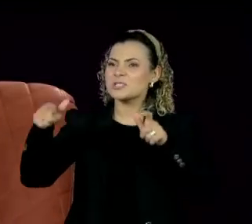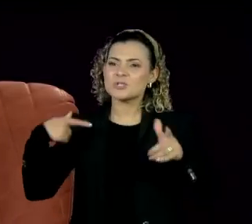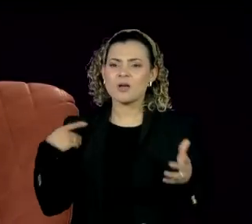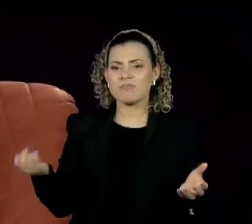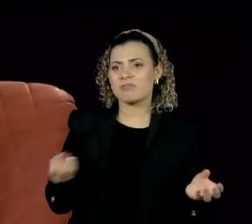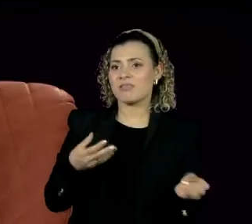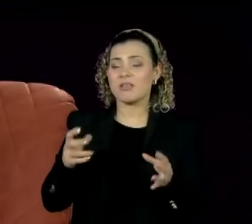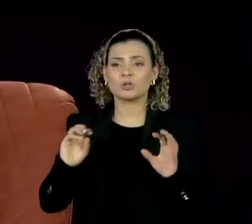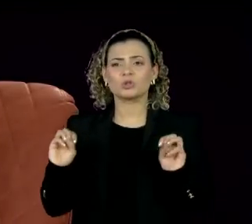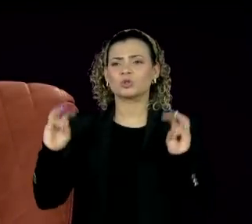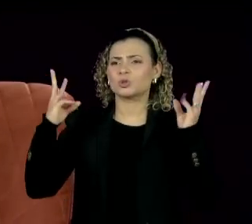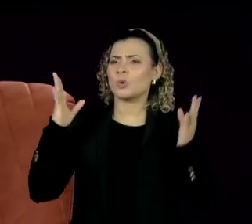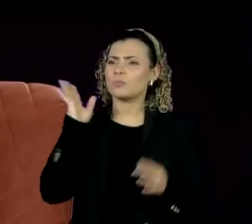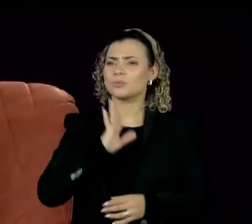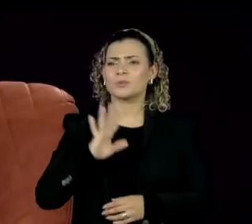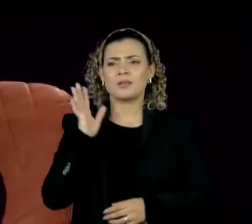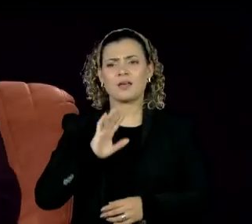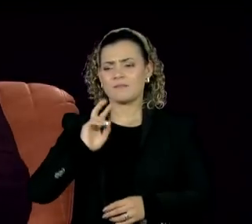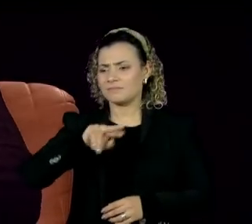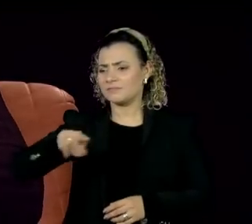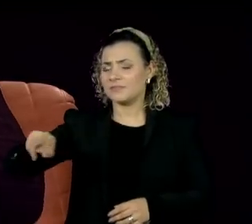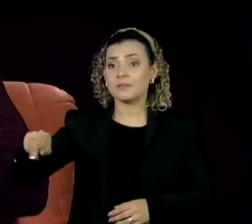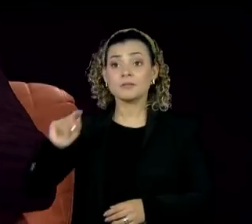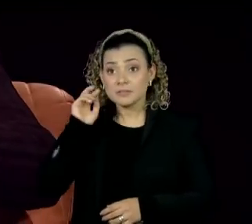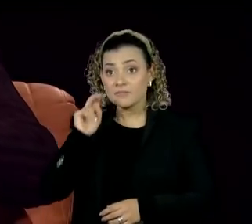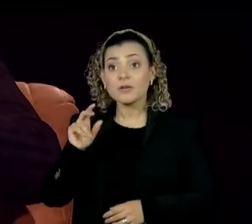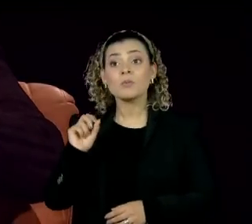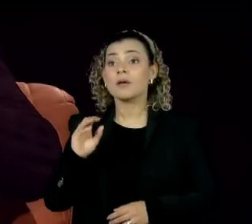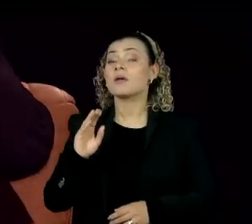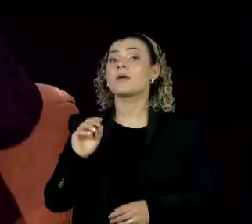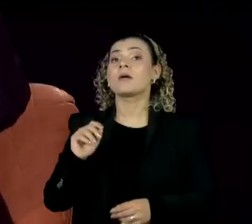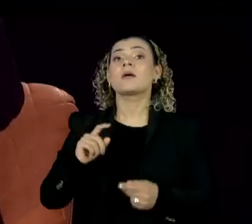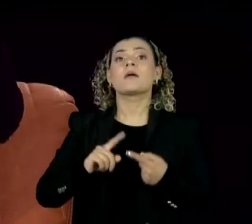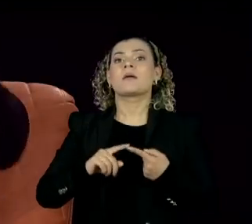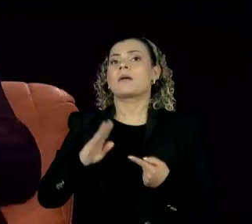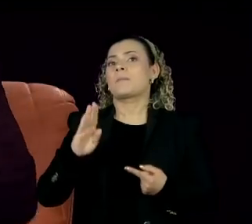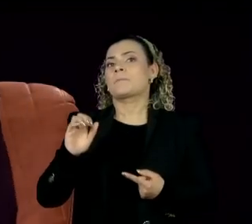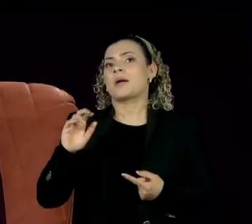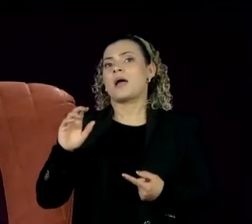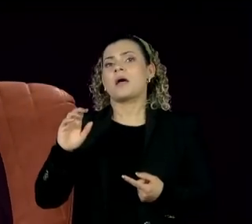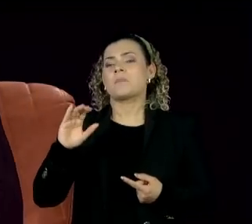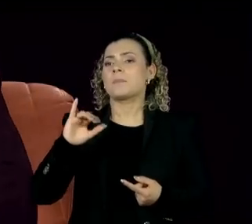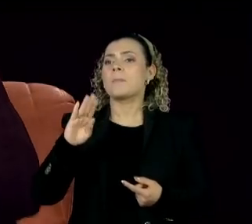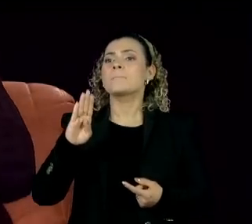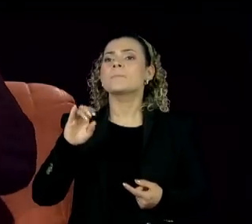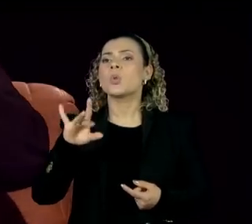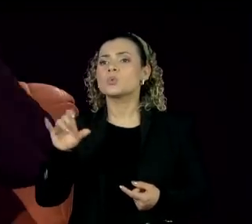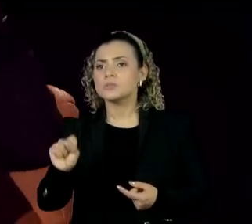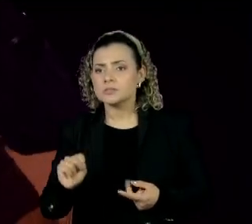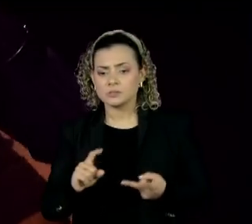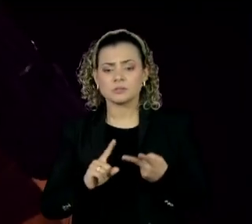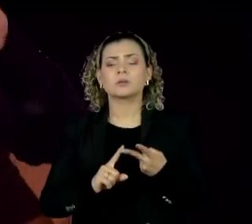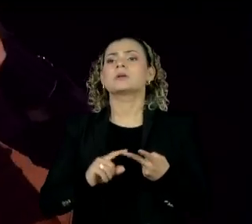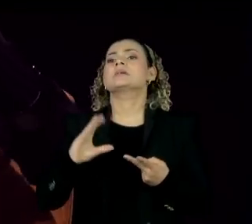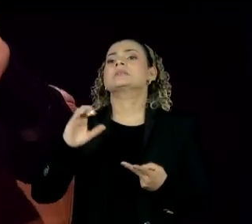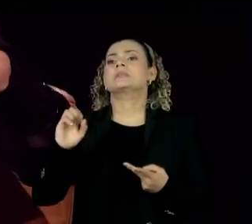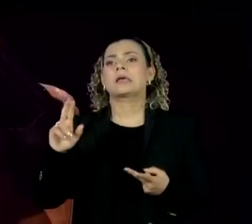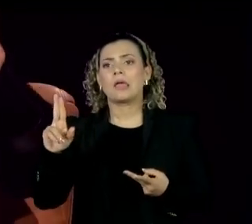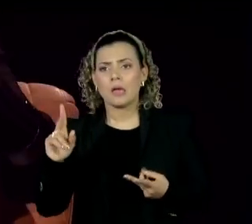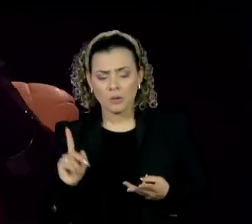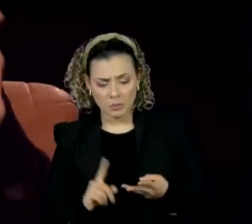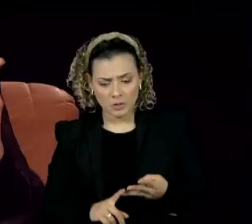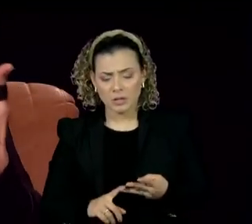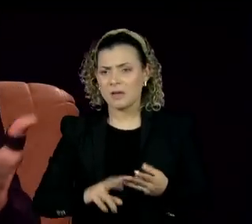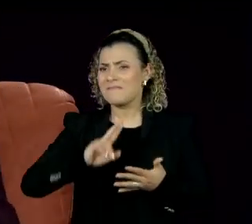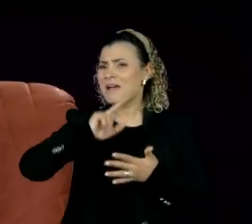só tem show legal, né, você vai ver hoje, por exemplo, Baiana System, Baco Exu do Blues, né, Céu, né,